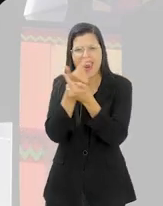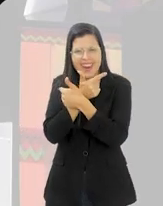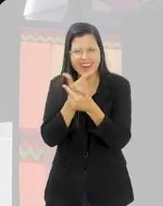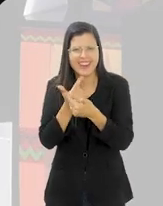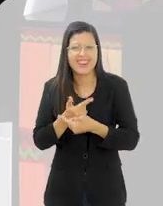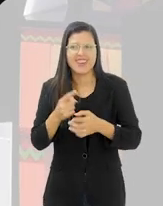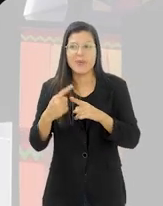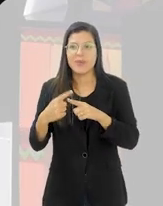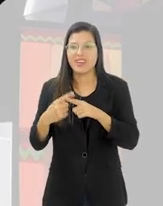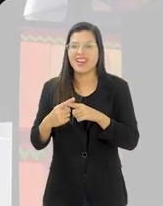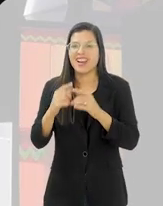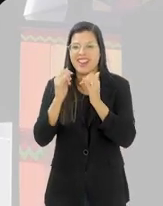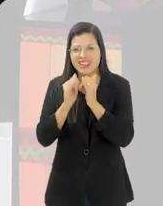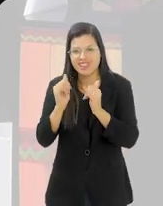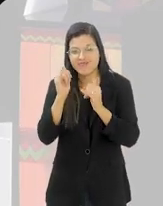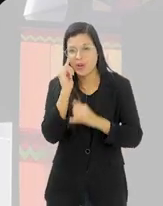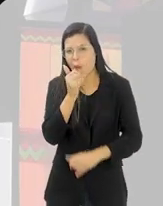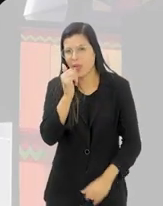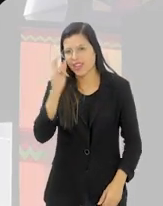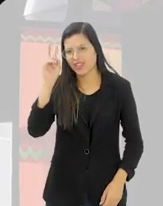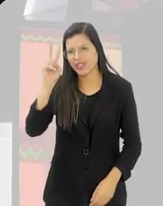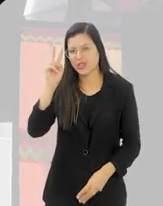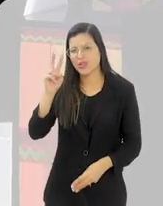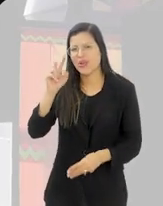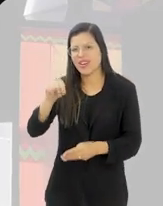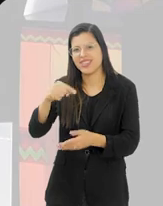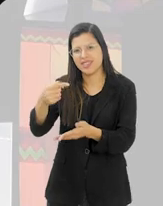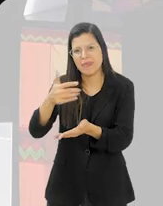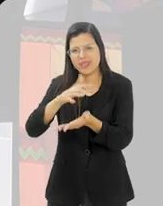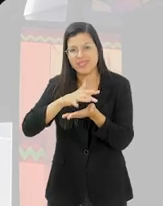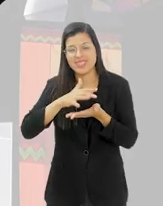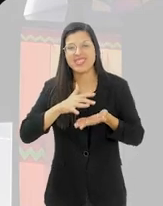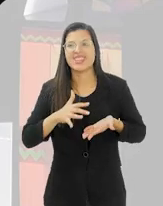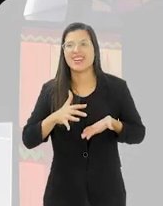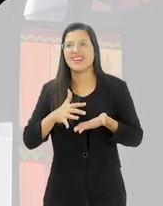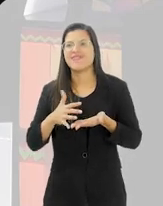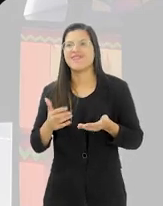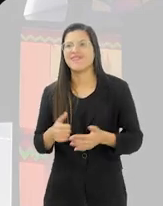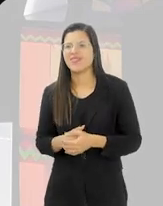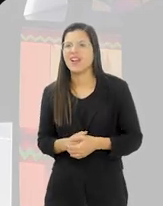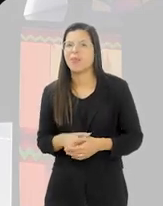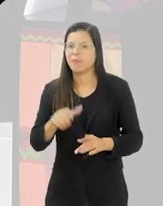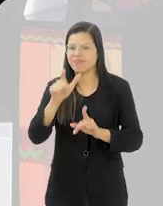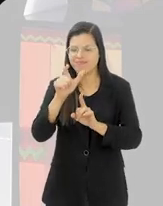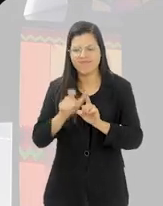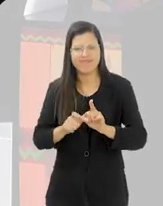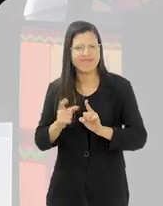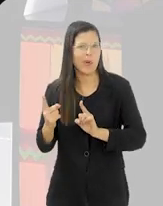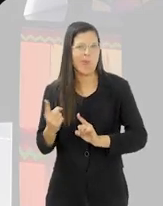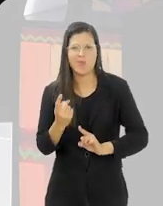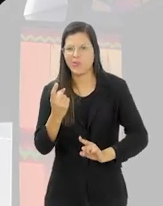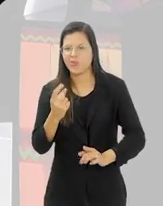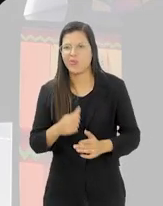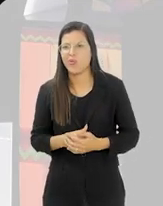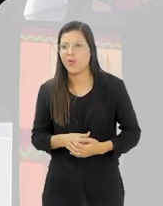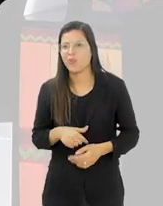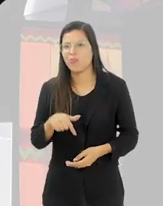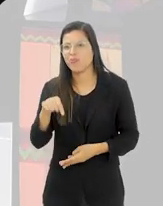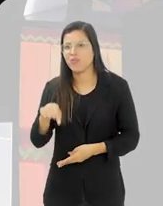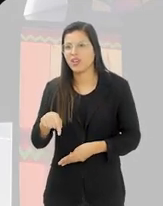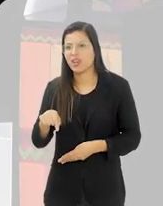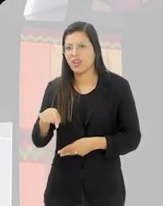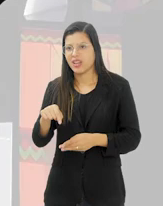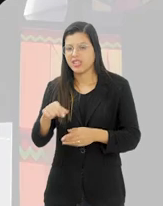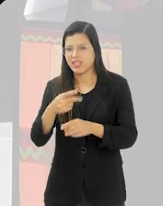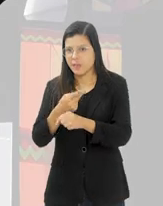ele conta a história dele e entra com os sambas, né? E ele é incrível. Ele é um personagem, assim, único. E aí, essa